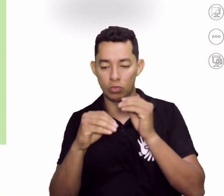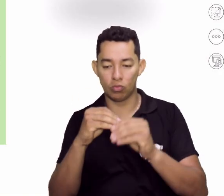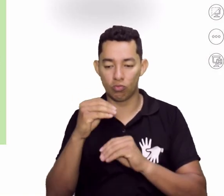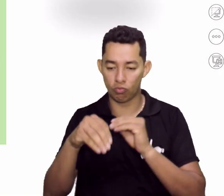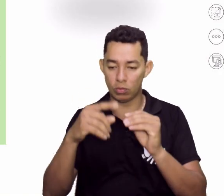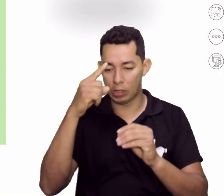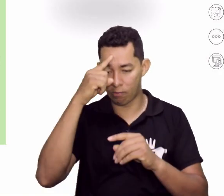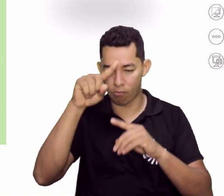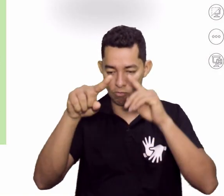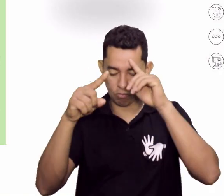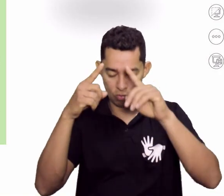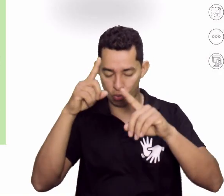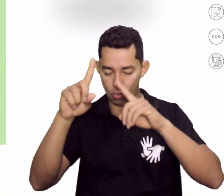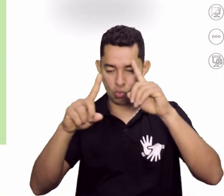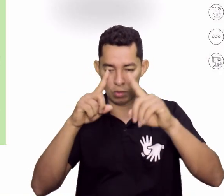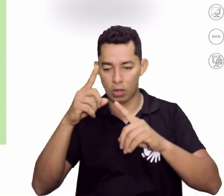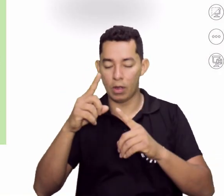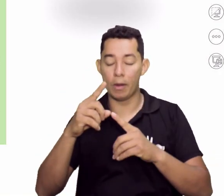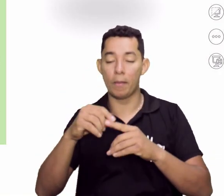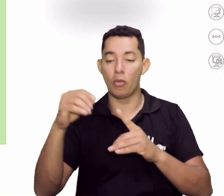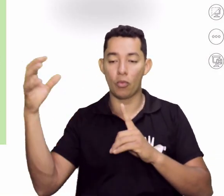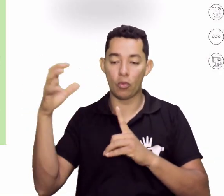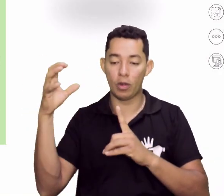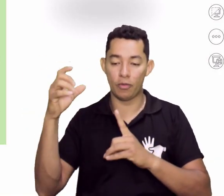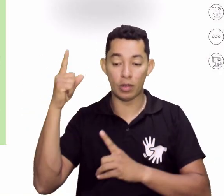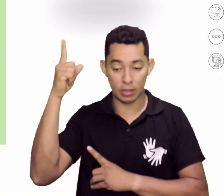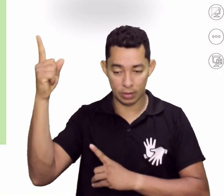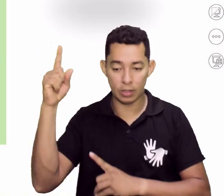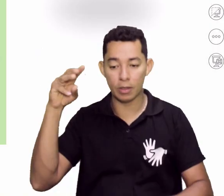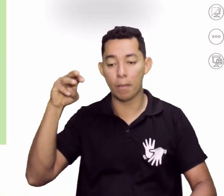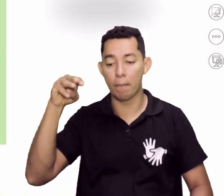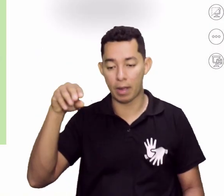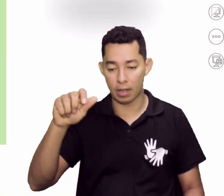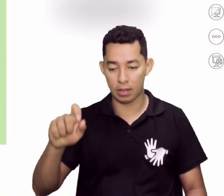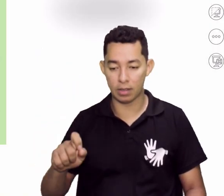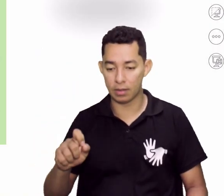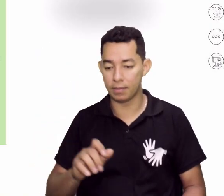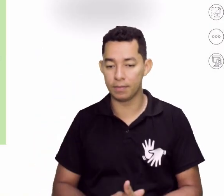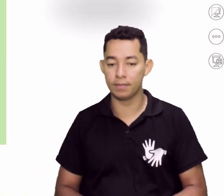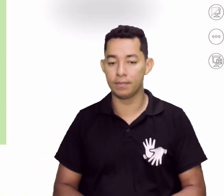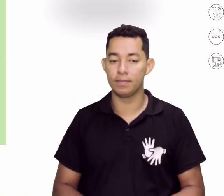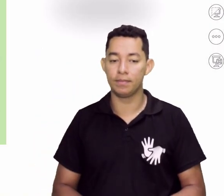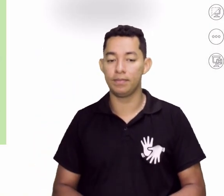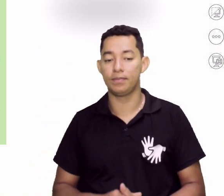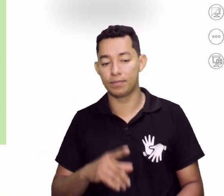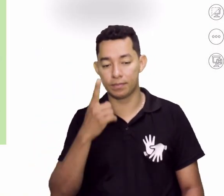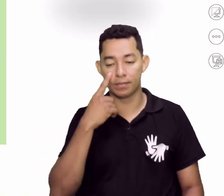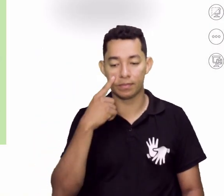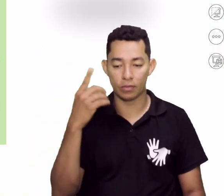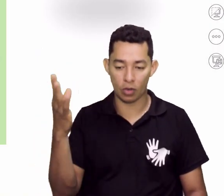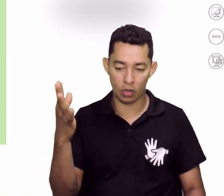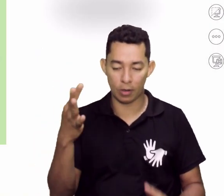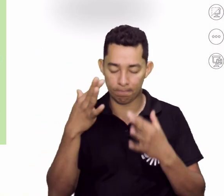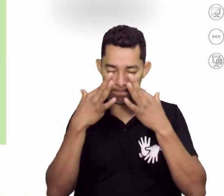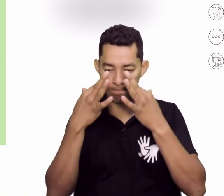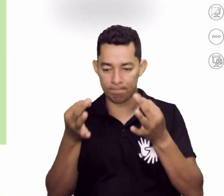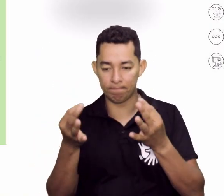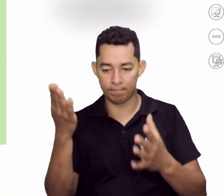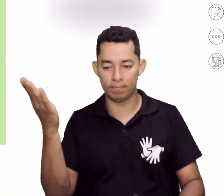principais características do concretismo nas artes plásticas. Então aqui, preste atenção, tá? Porque isso aqui já é